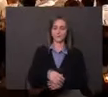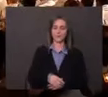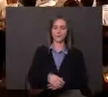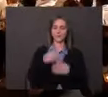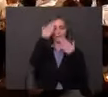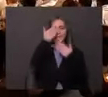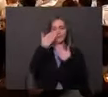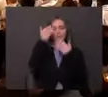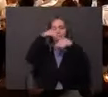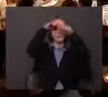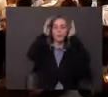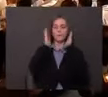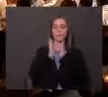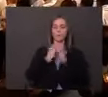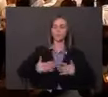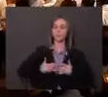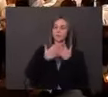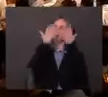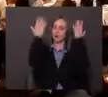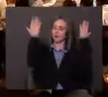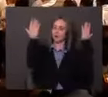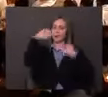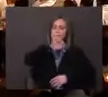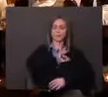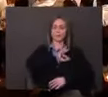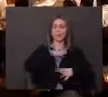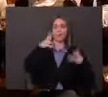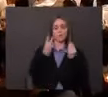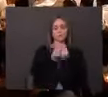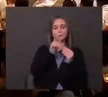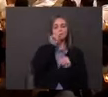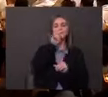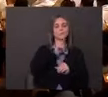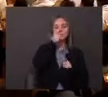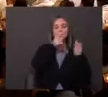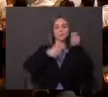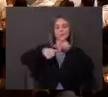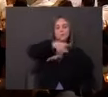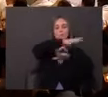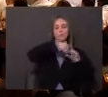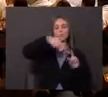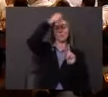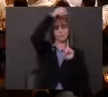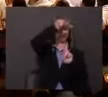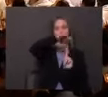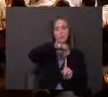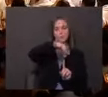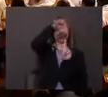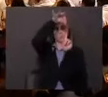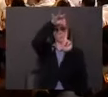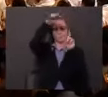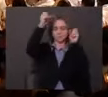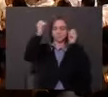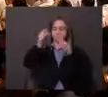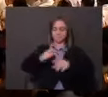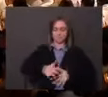Gegrüßet seist du, Maria, voll der Gnade. Der Herr ist mit dir. Du bist